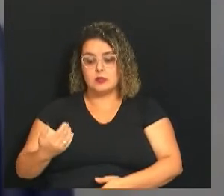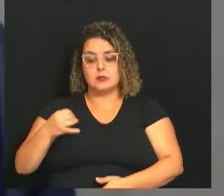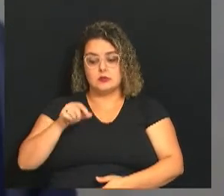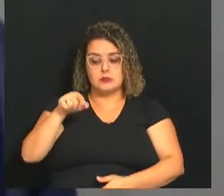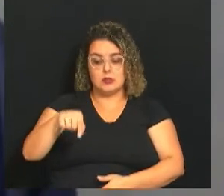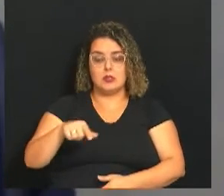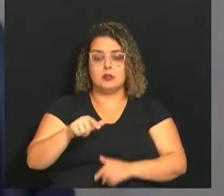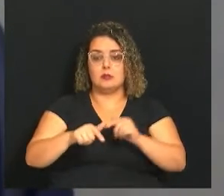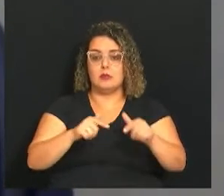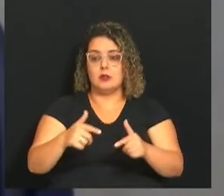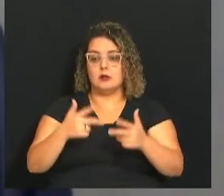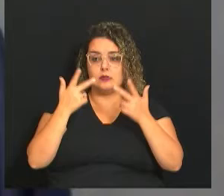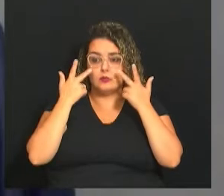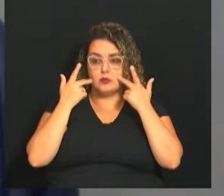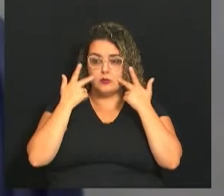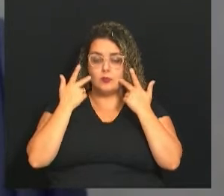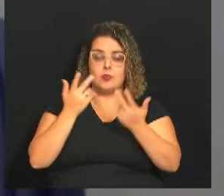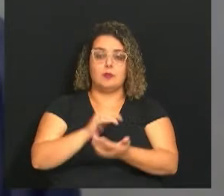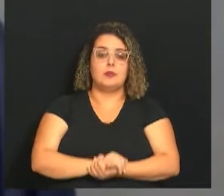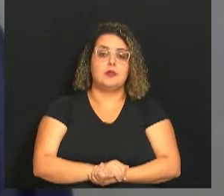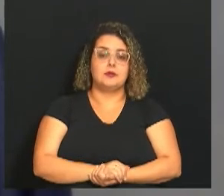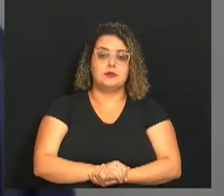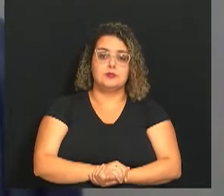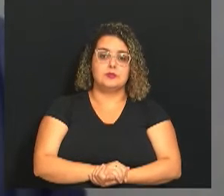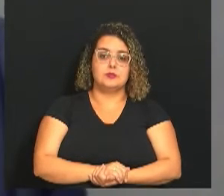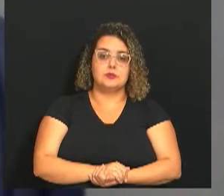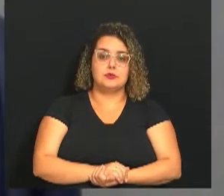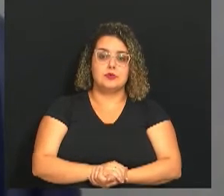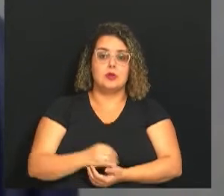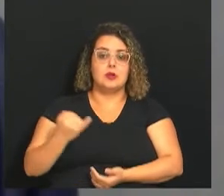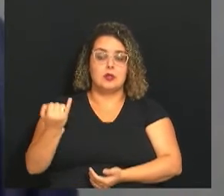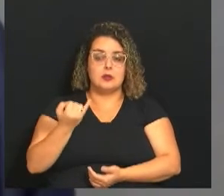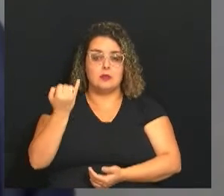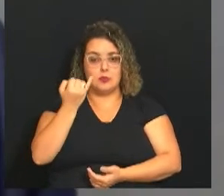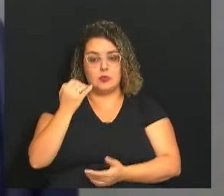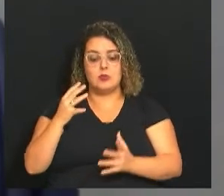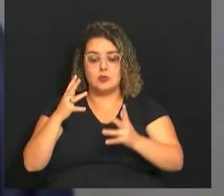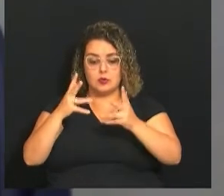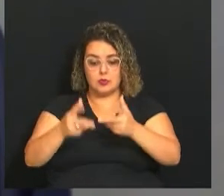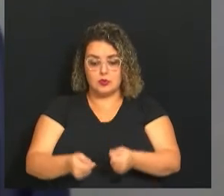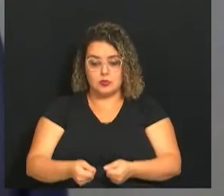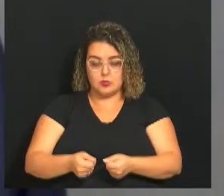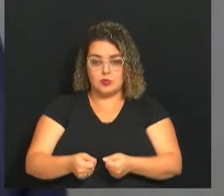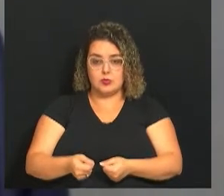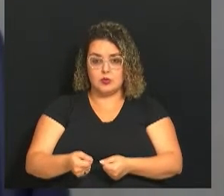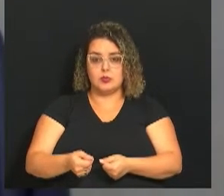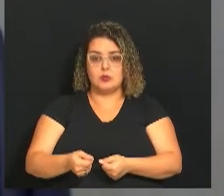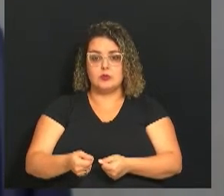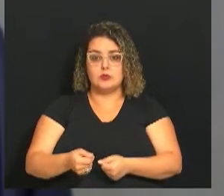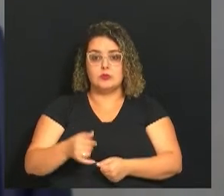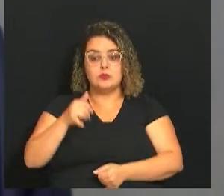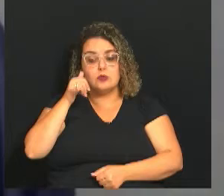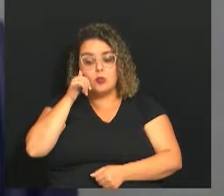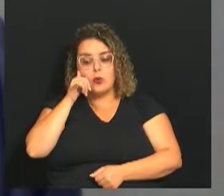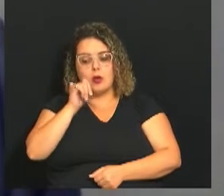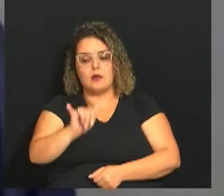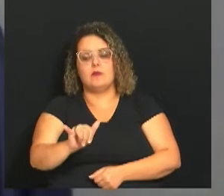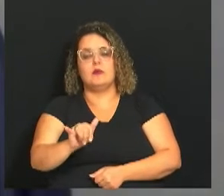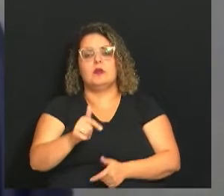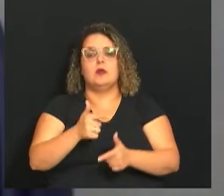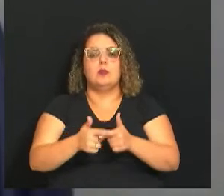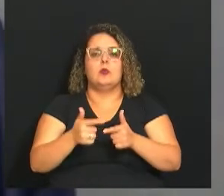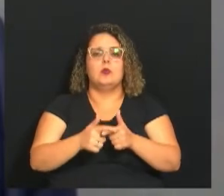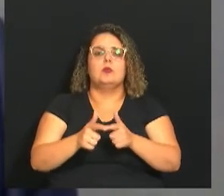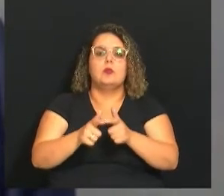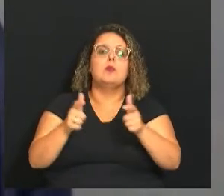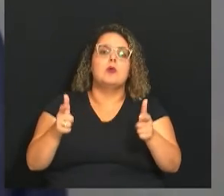normalmente. Então, é importante que todos façam esse investimento na prevenção para que a gente